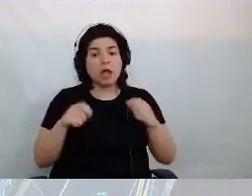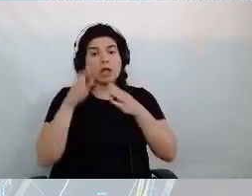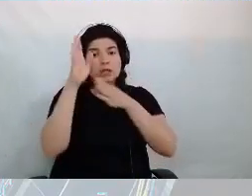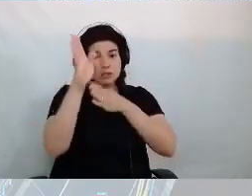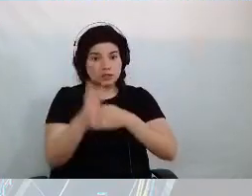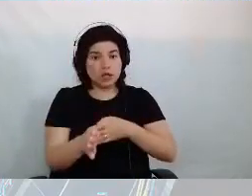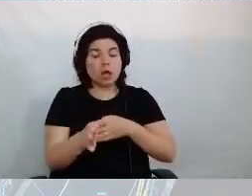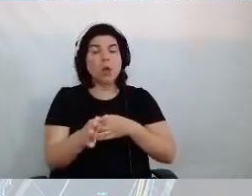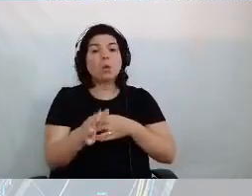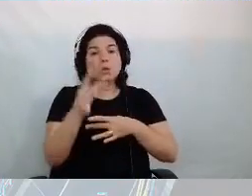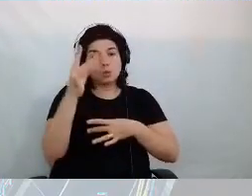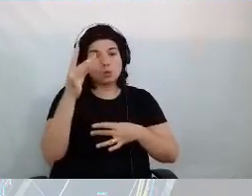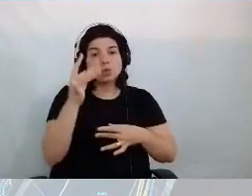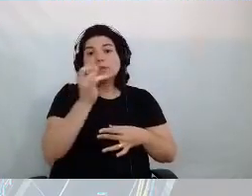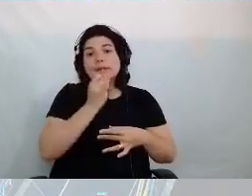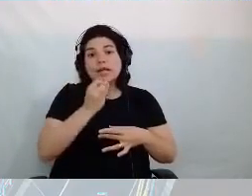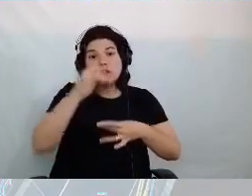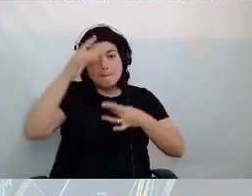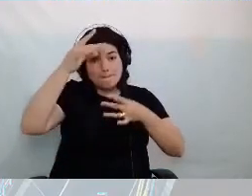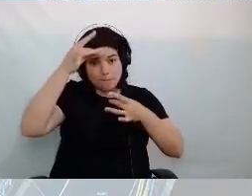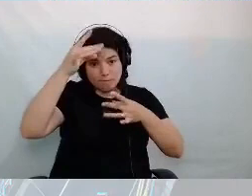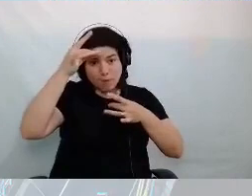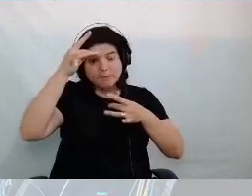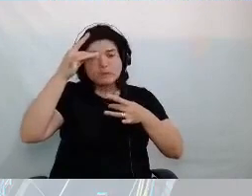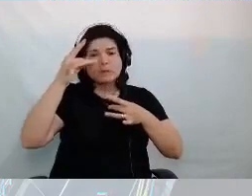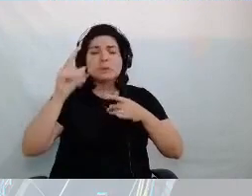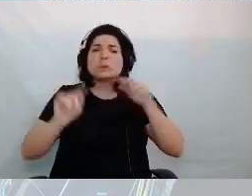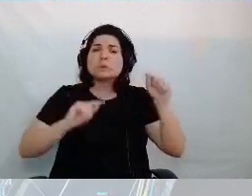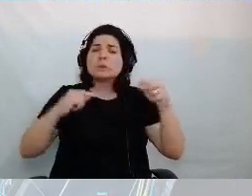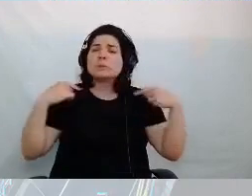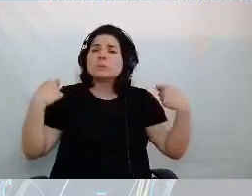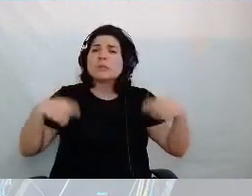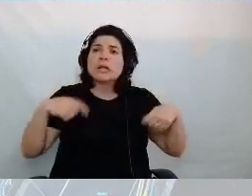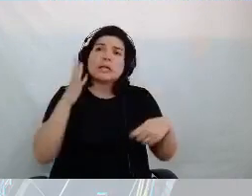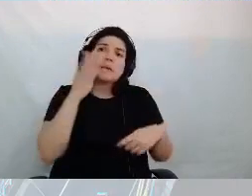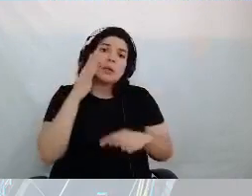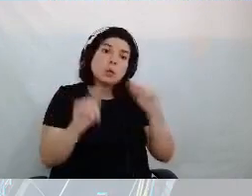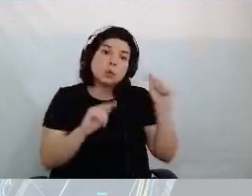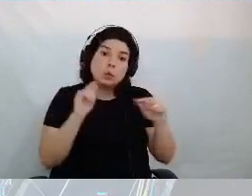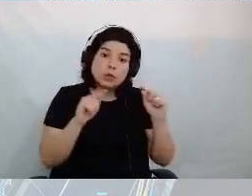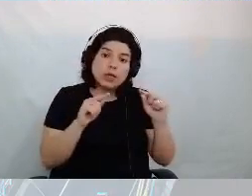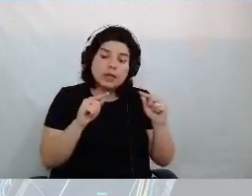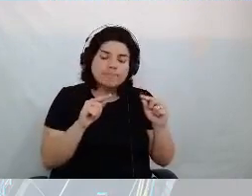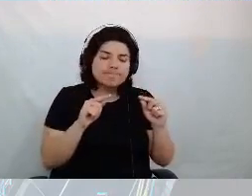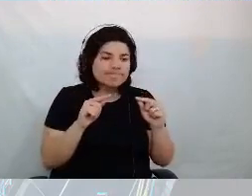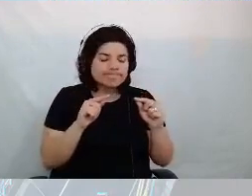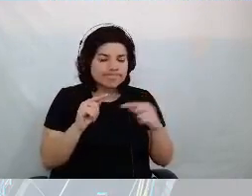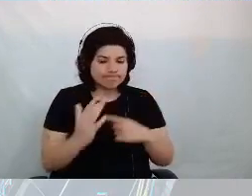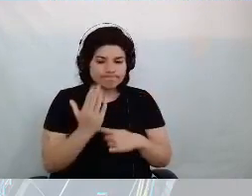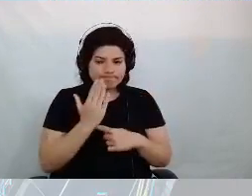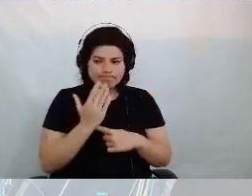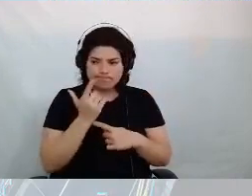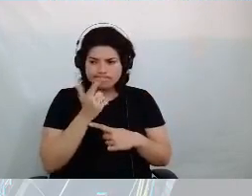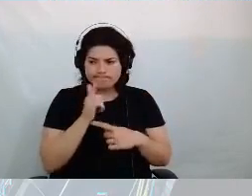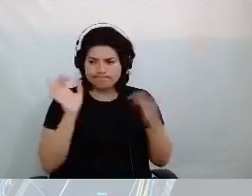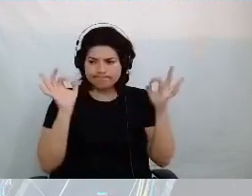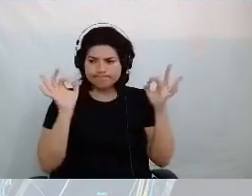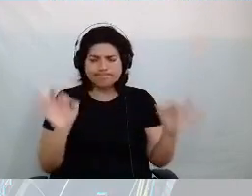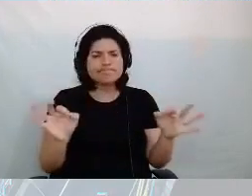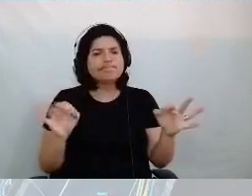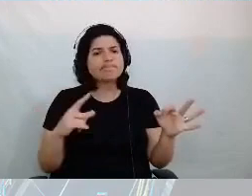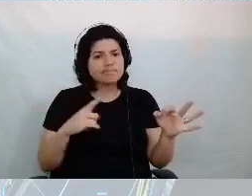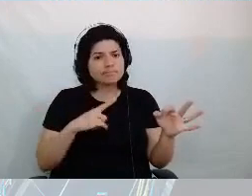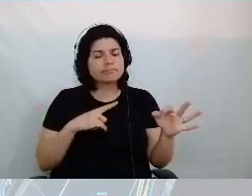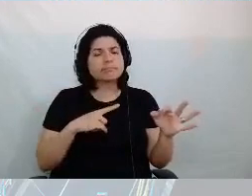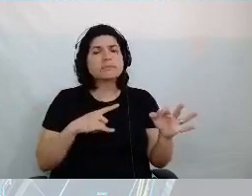aqui, o que eu preciso saber, o que vai me direcionar para eu ser mais assertivo em um teste de performance?